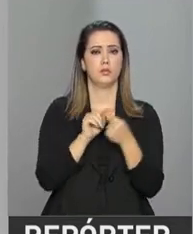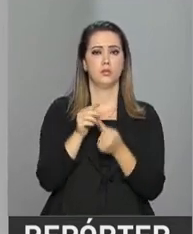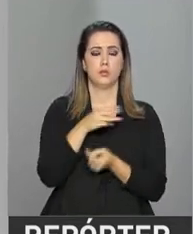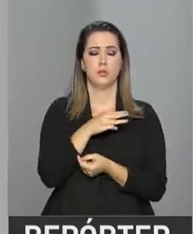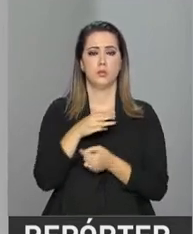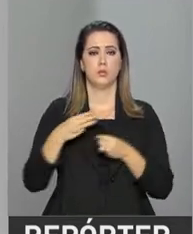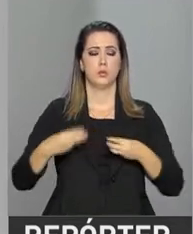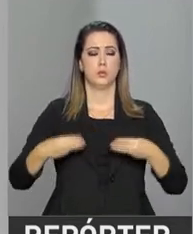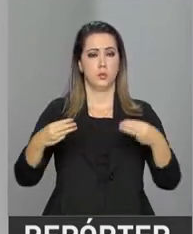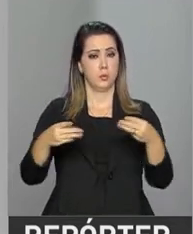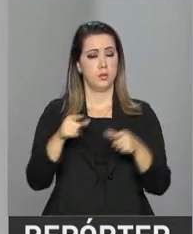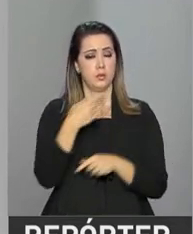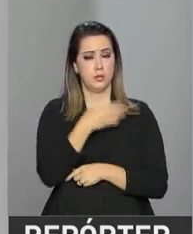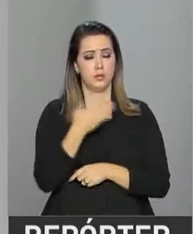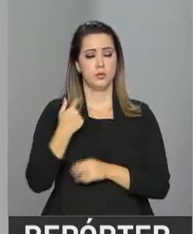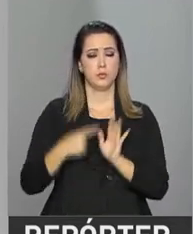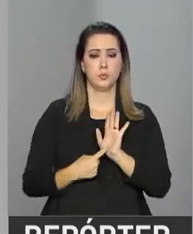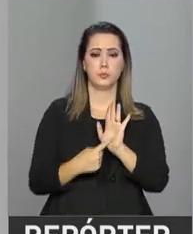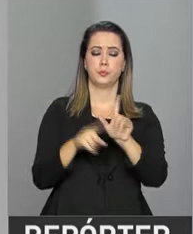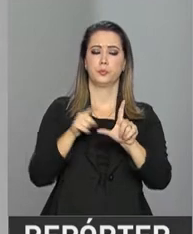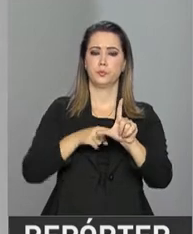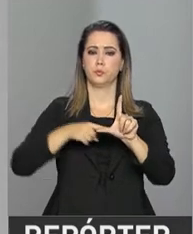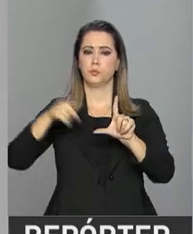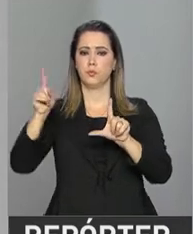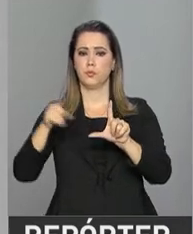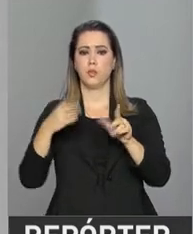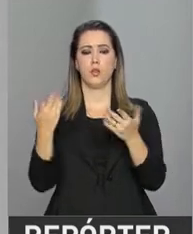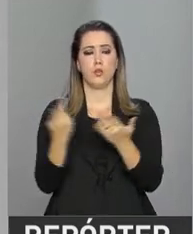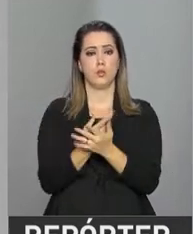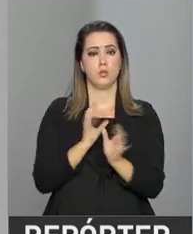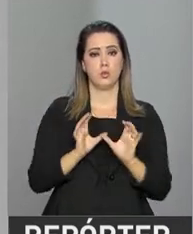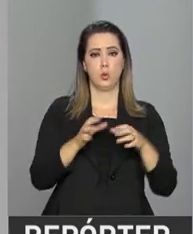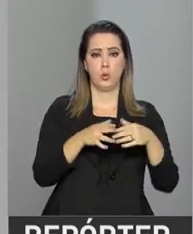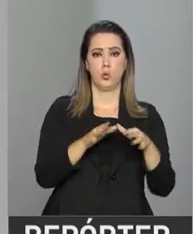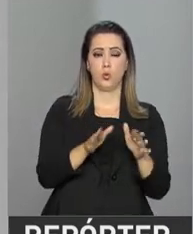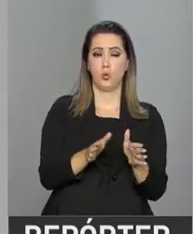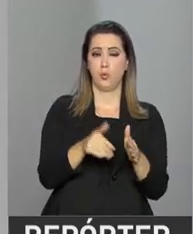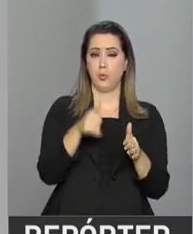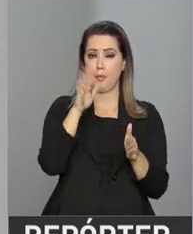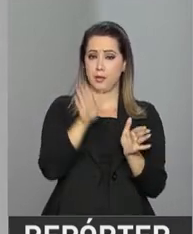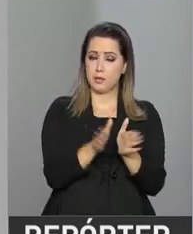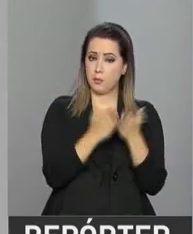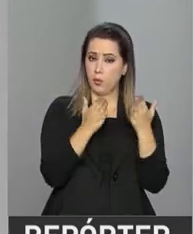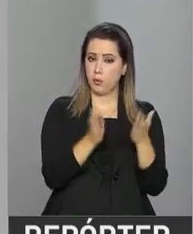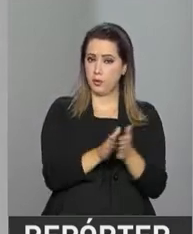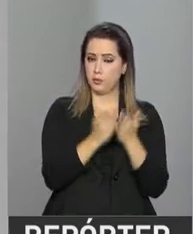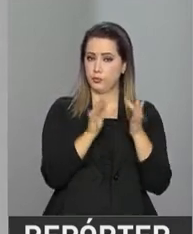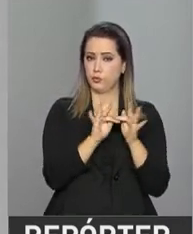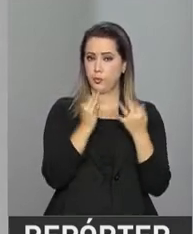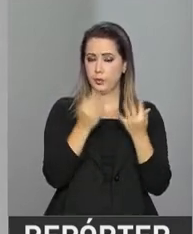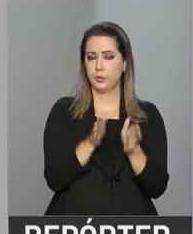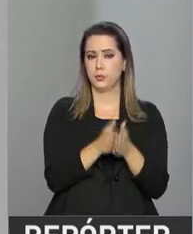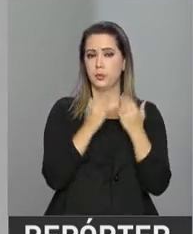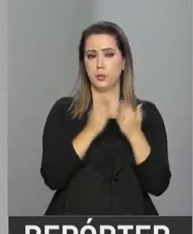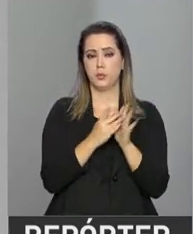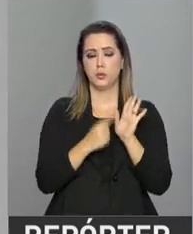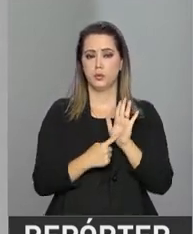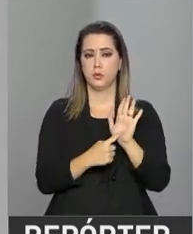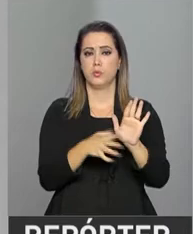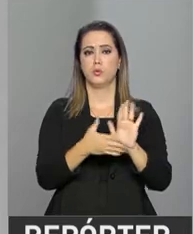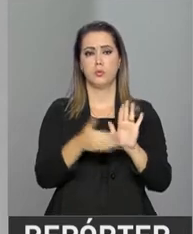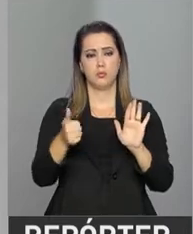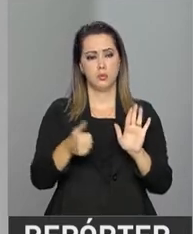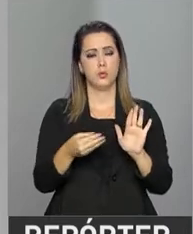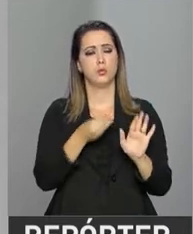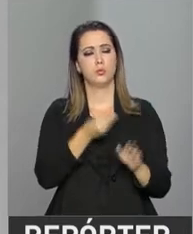número mostra que a maior variação positiva ocorreu nas famílias de menor renda, fruto de uma melhora na percepção da situação financeira